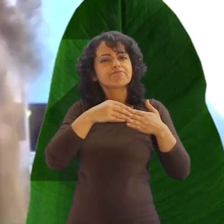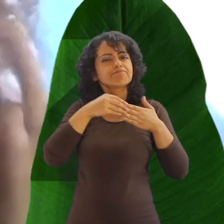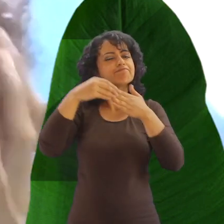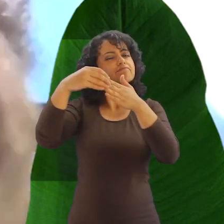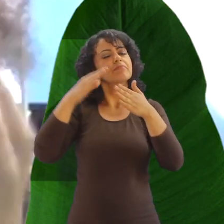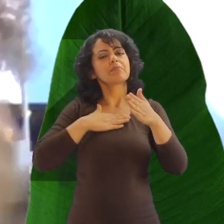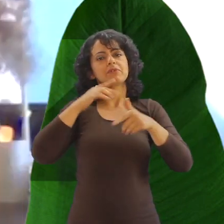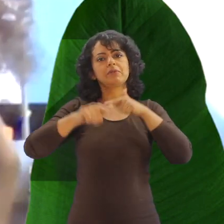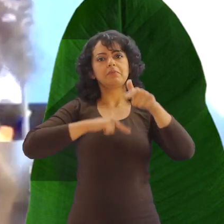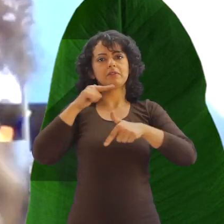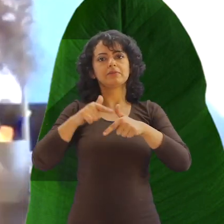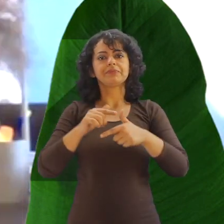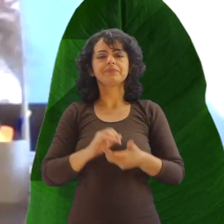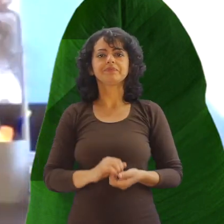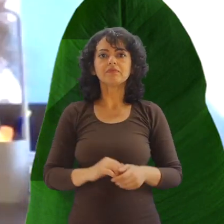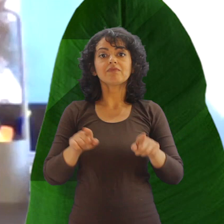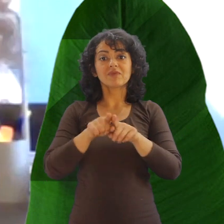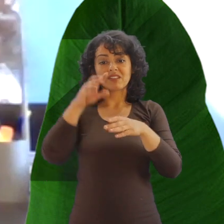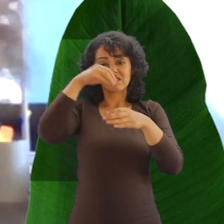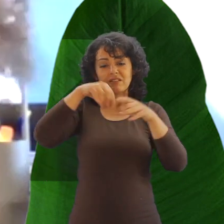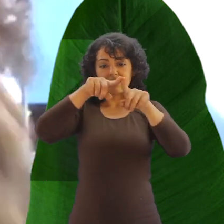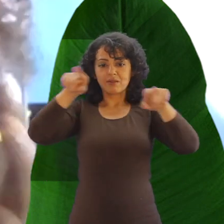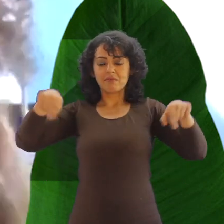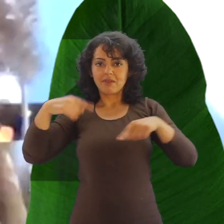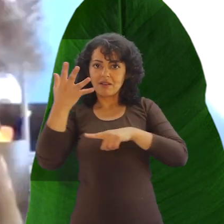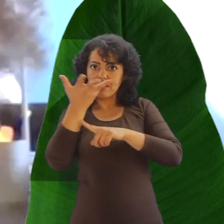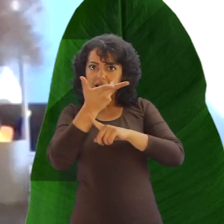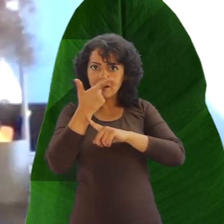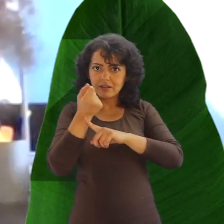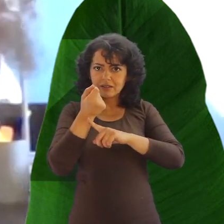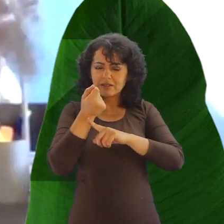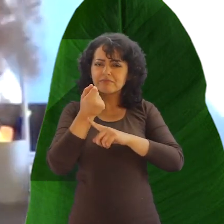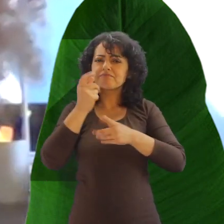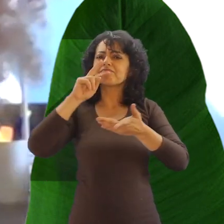desse espaço da arte, para mim, tem um espaço da contradição.